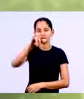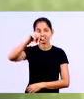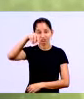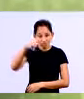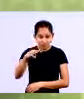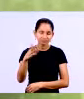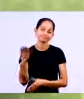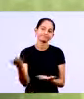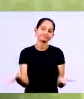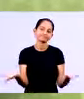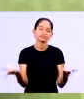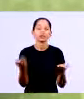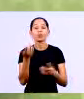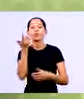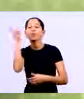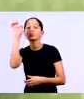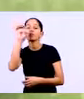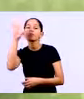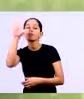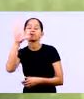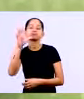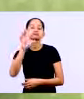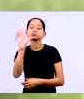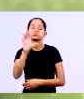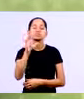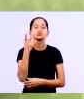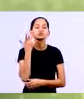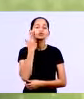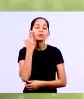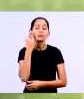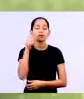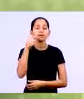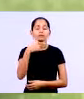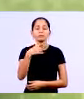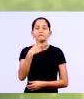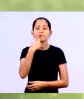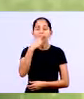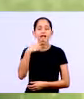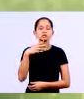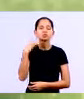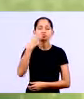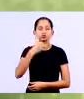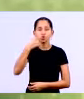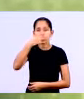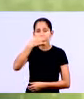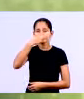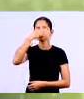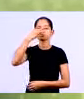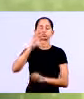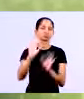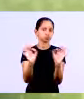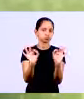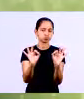Portugal, eles falam mais aberto, menos nasalizado. Falam